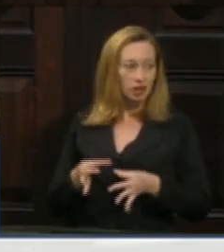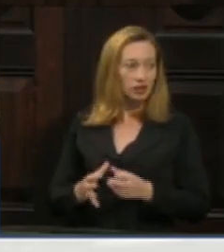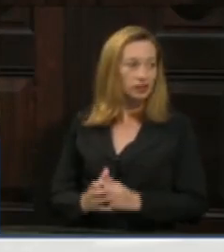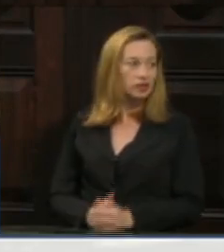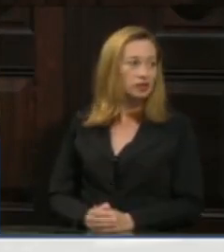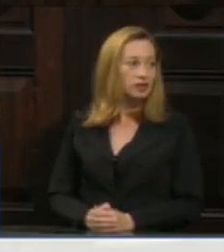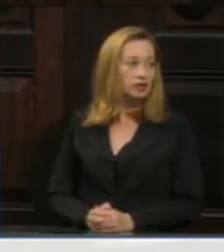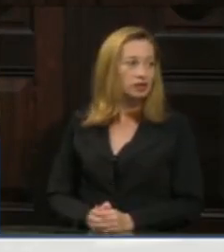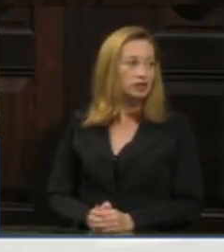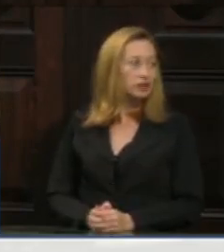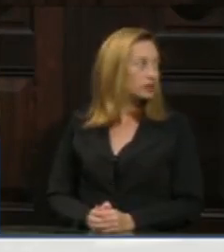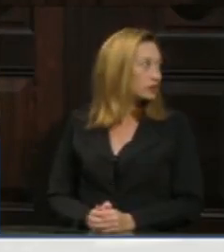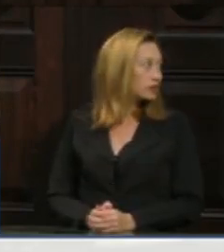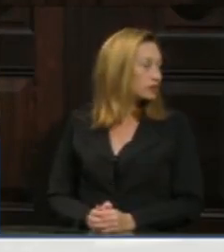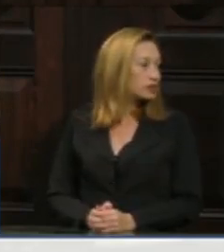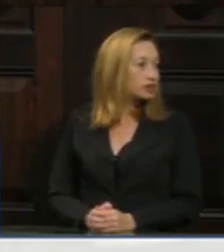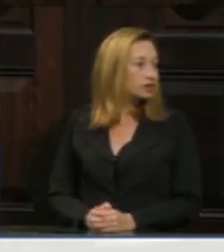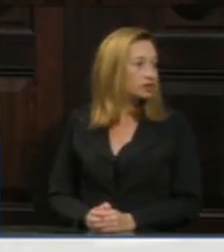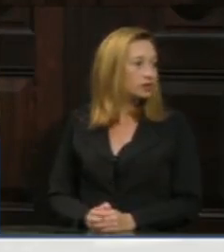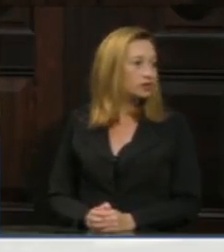únicos poderes